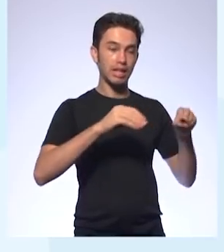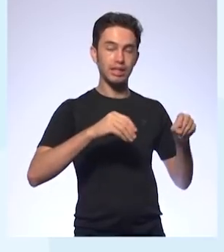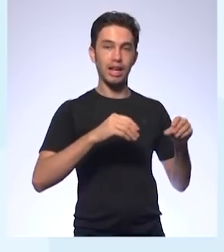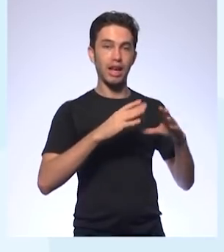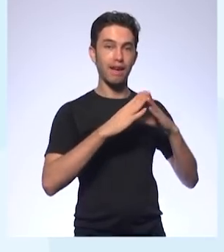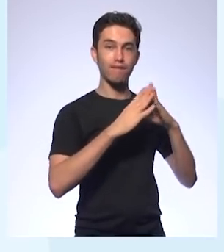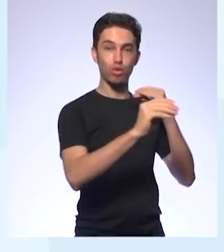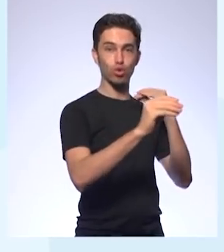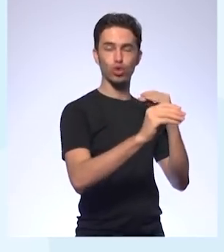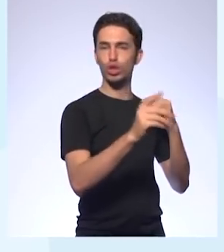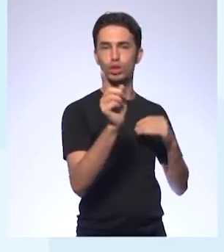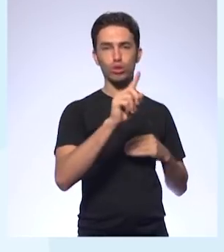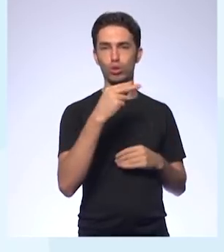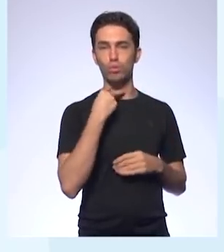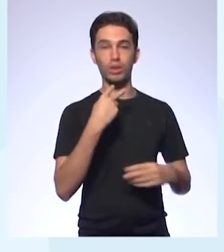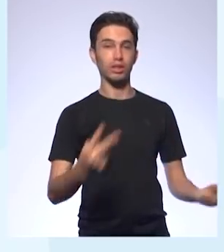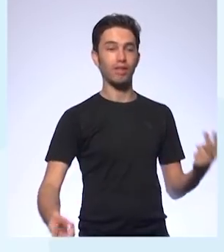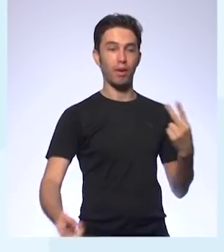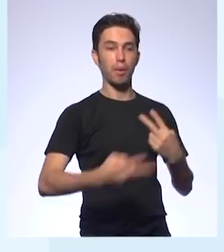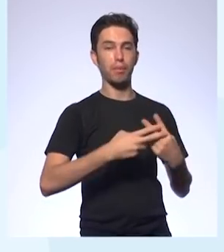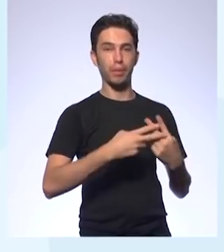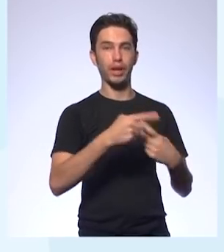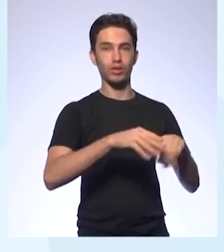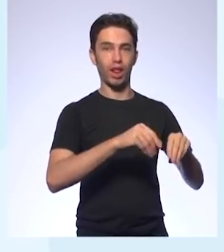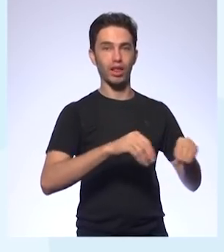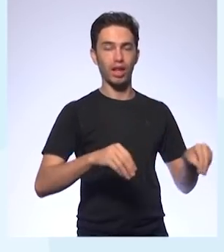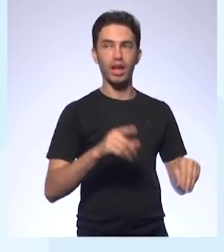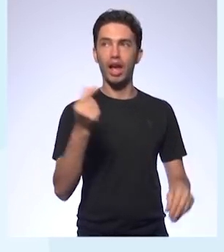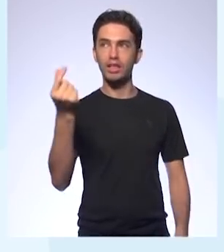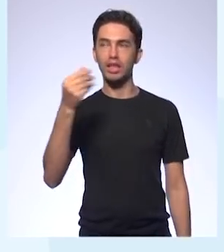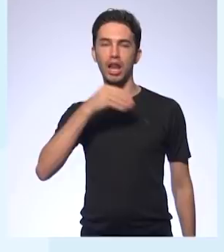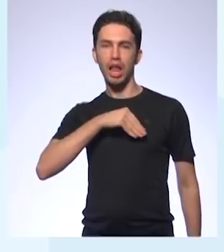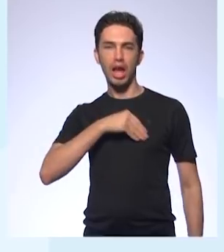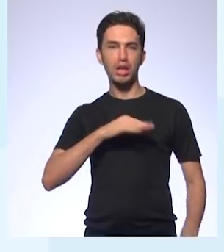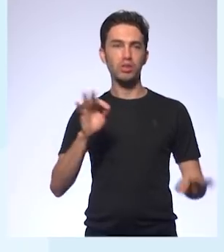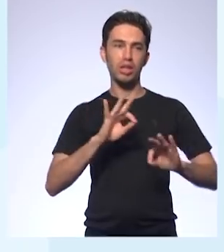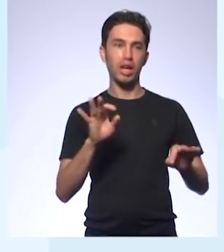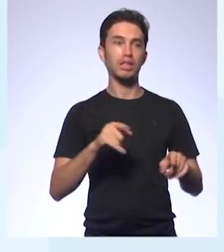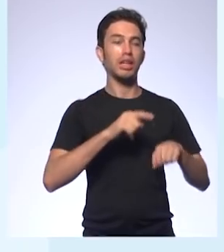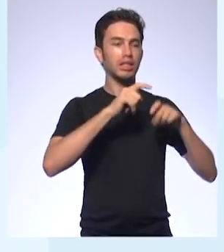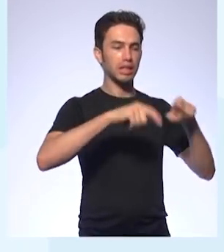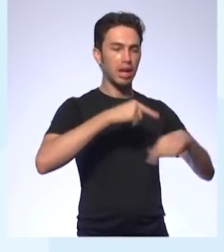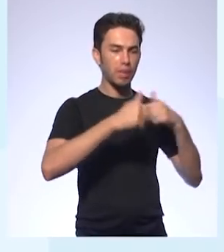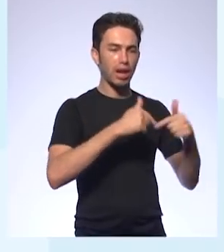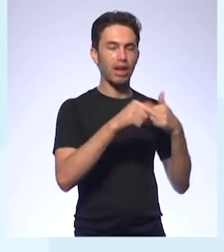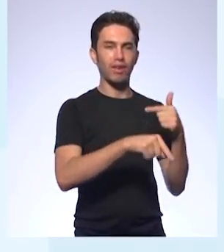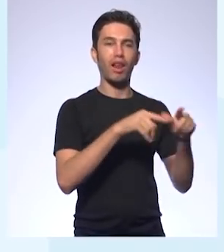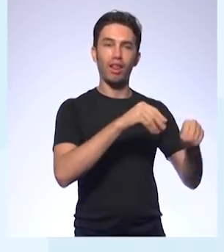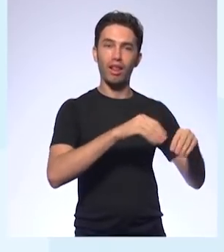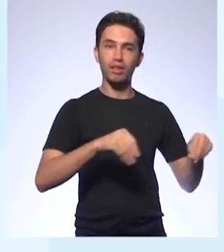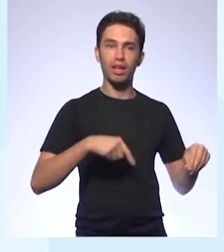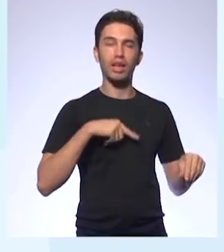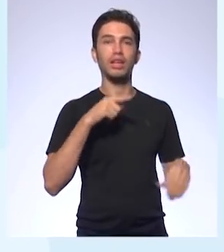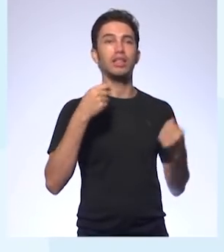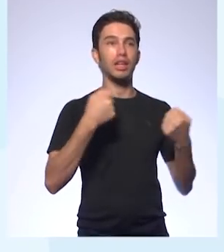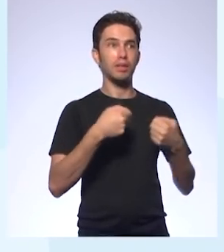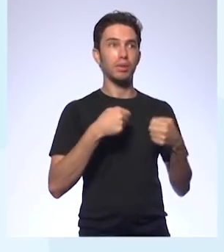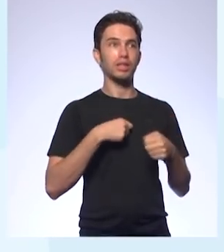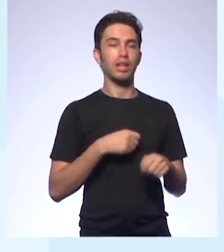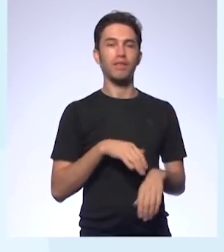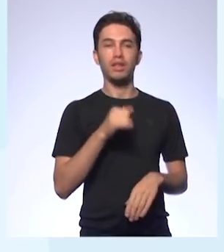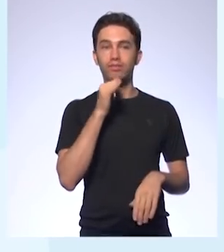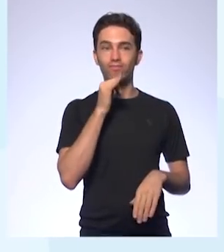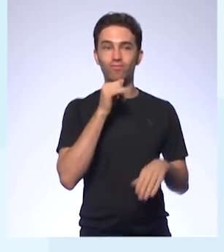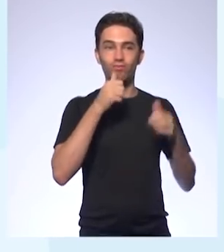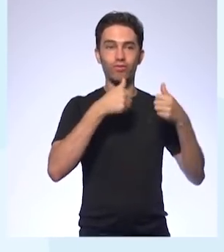estavam presos à terra. Eles não recebiam salário, trabalhavam na terra e estavam presos à terra. O senhor feudal também não podia mandar aquela